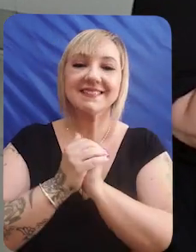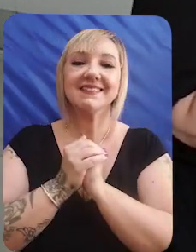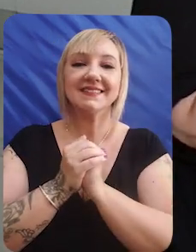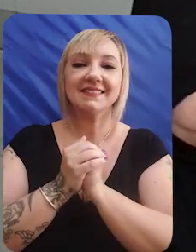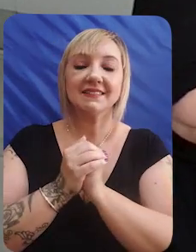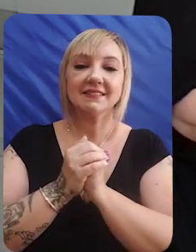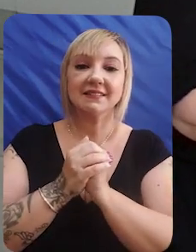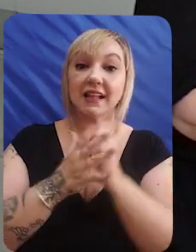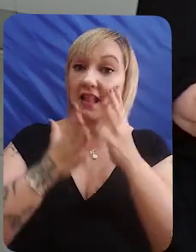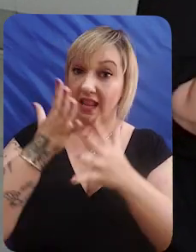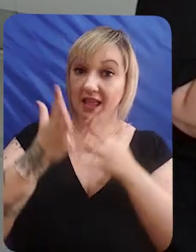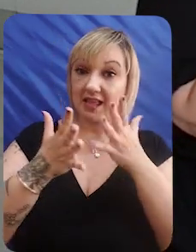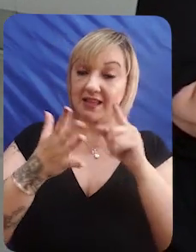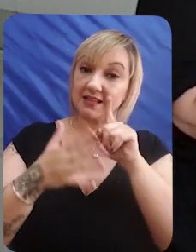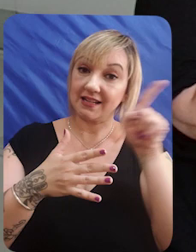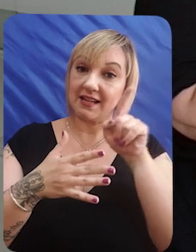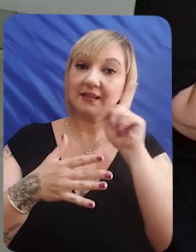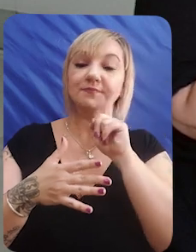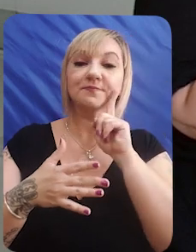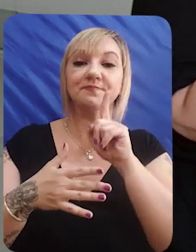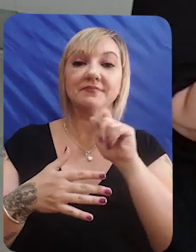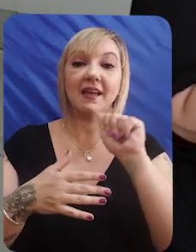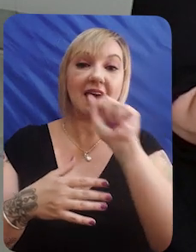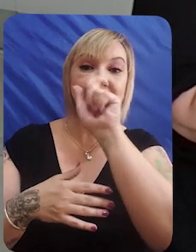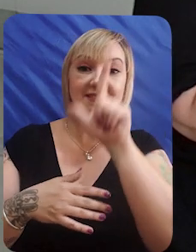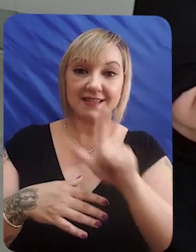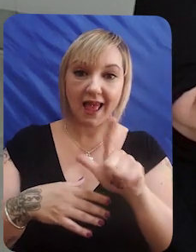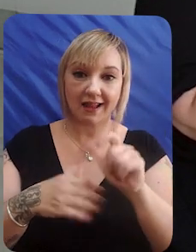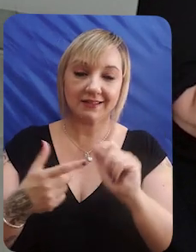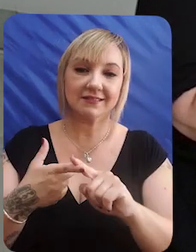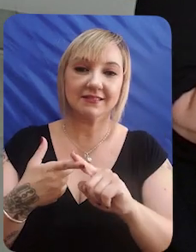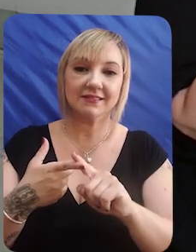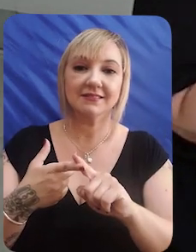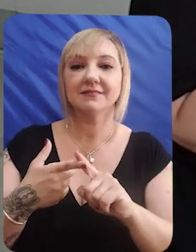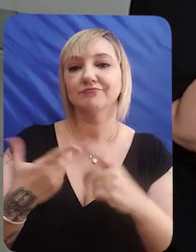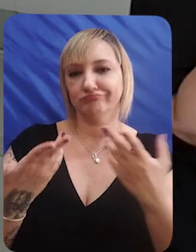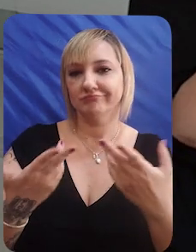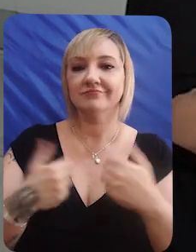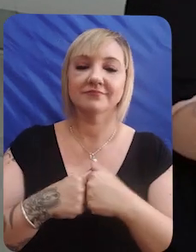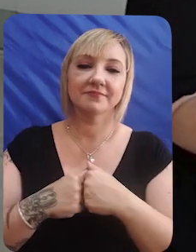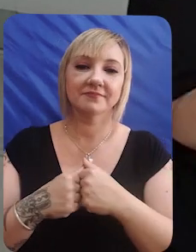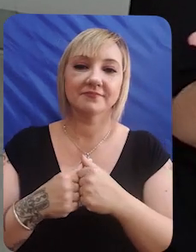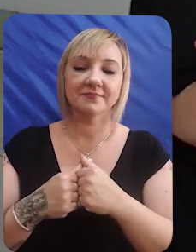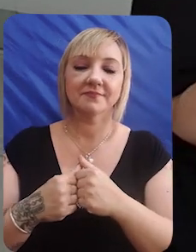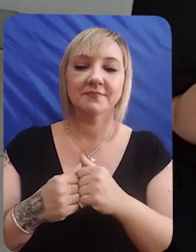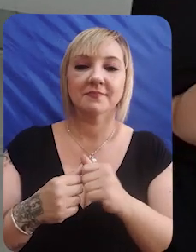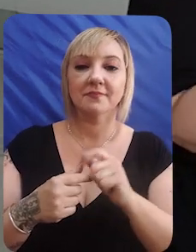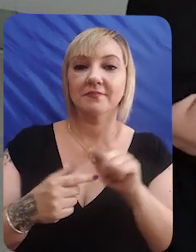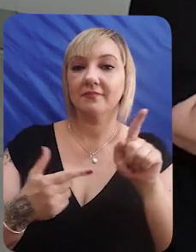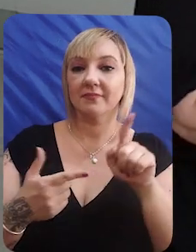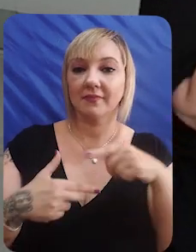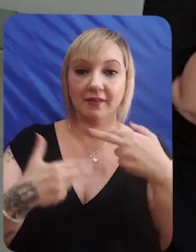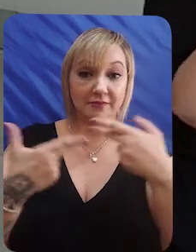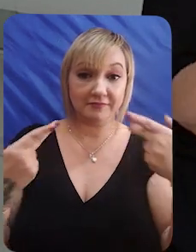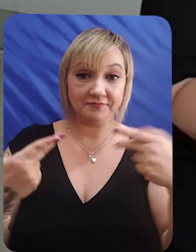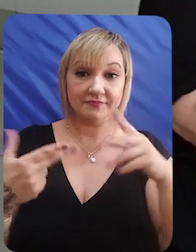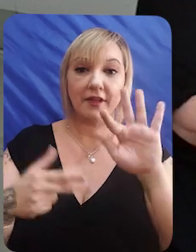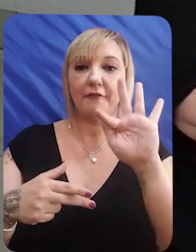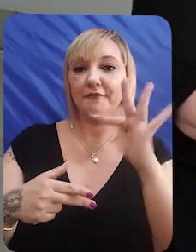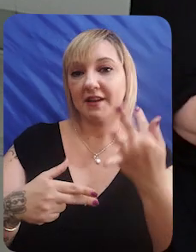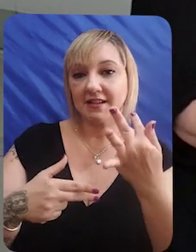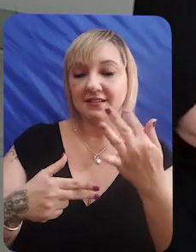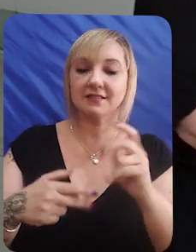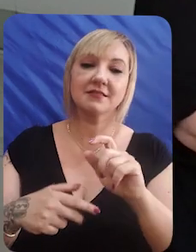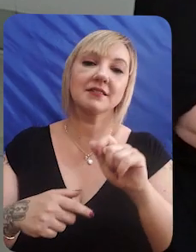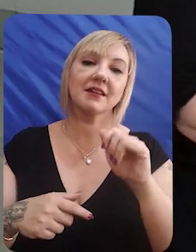Libras. Libras. Lógico. Lá nos Estados Unidos, ASL, Sign Language of America. Entendi. Tem a língua